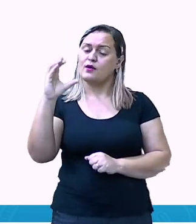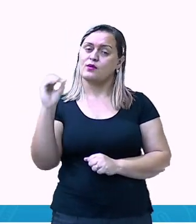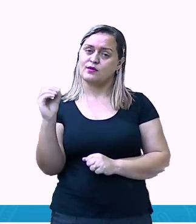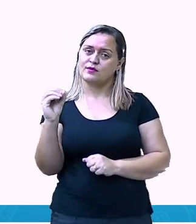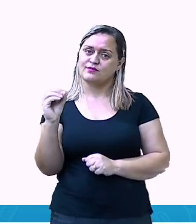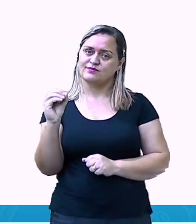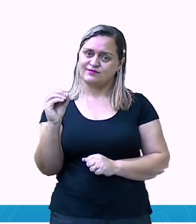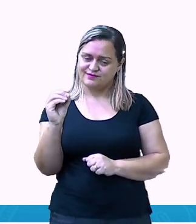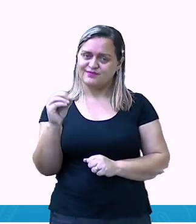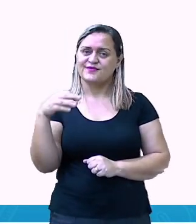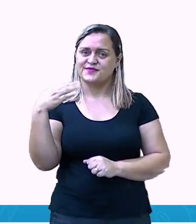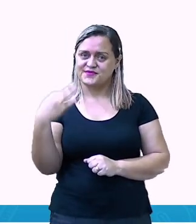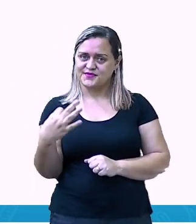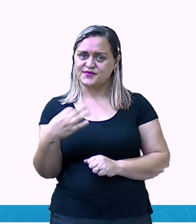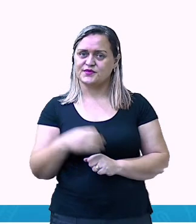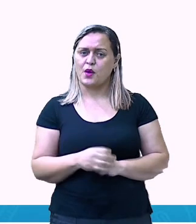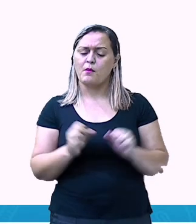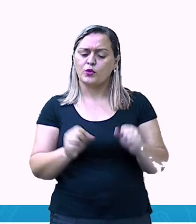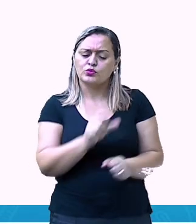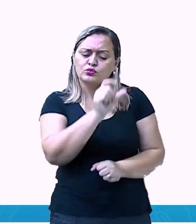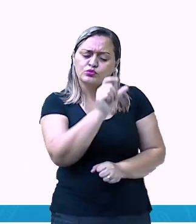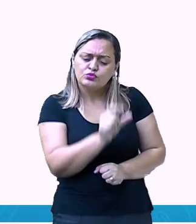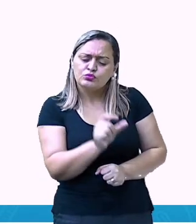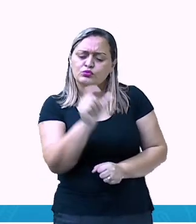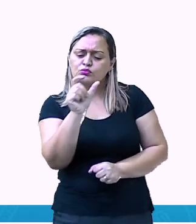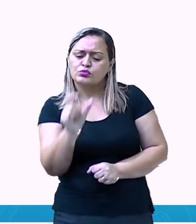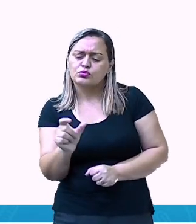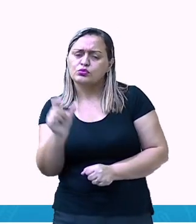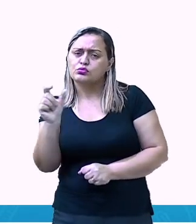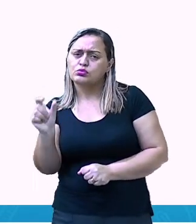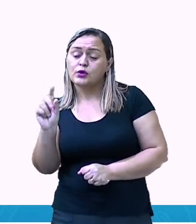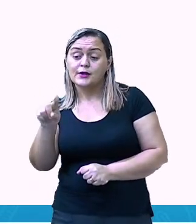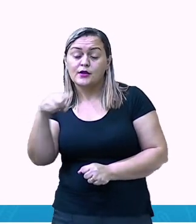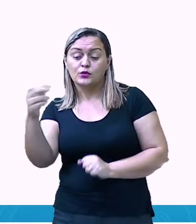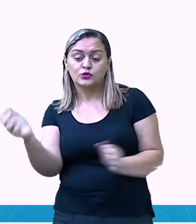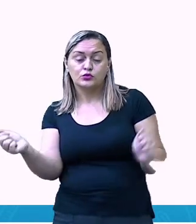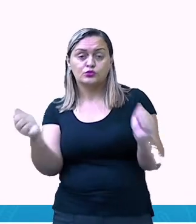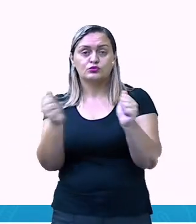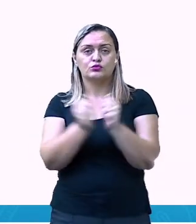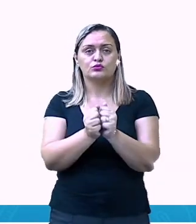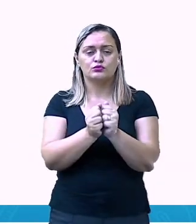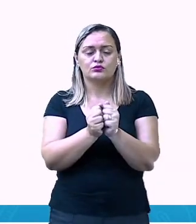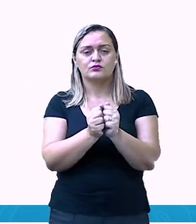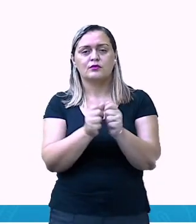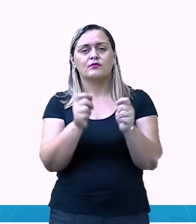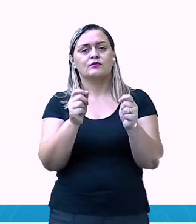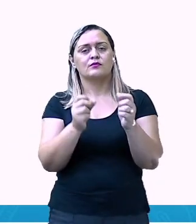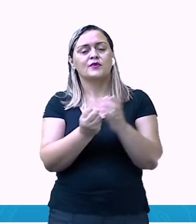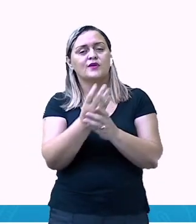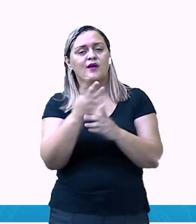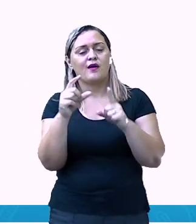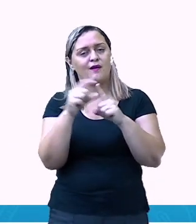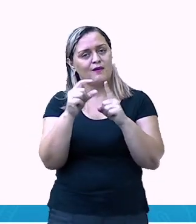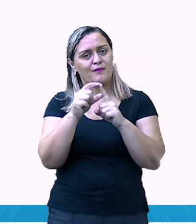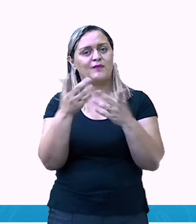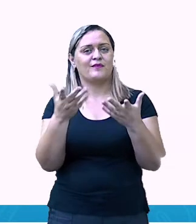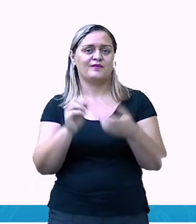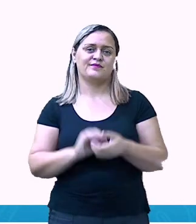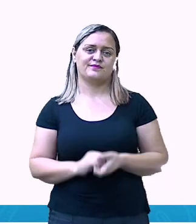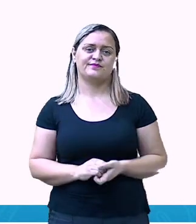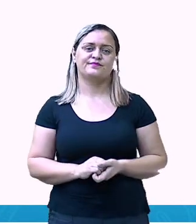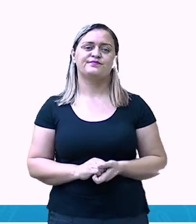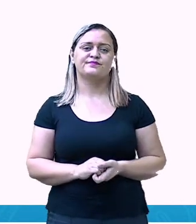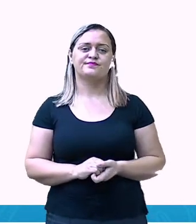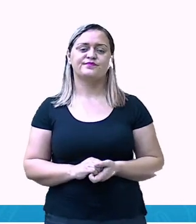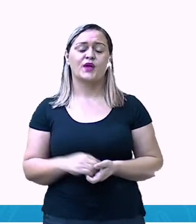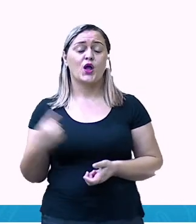por sílaba, pedacinho por pedacinho, para você juntar e formar uma palavra. Ao pronunciar uma palavra,